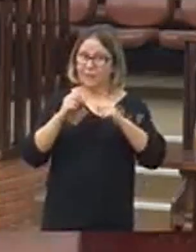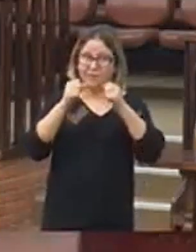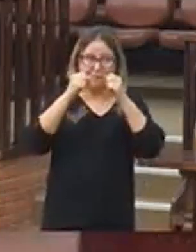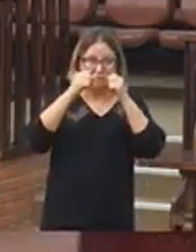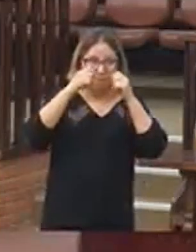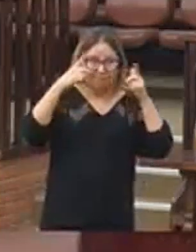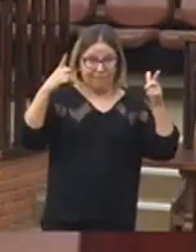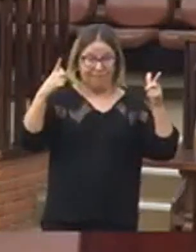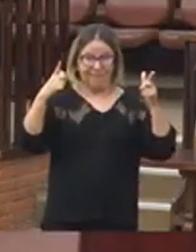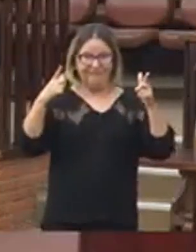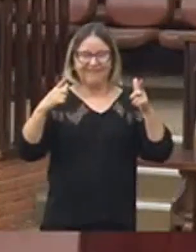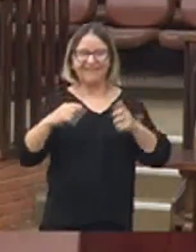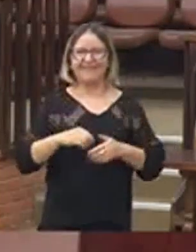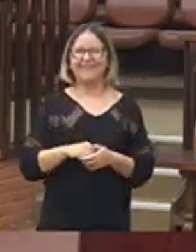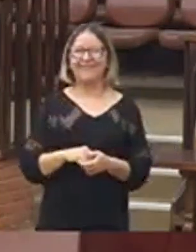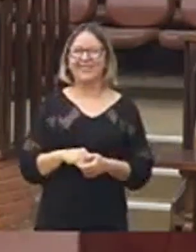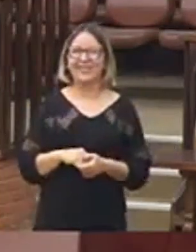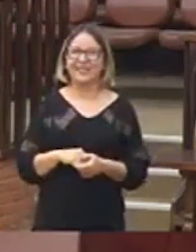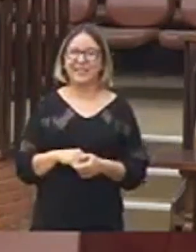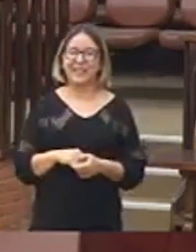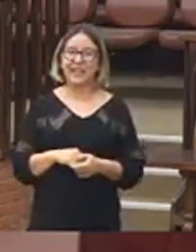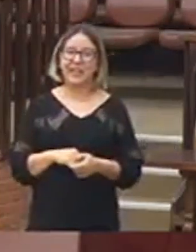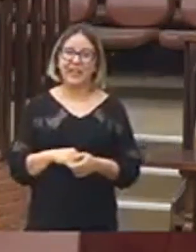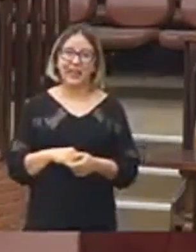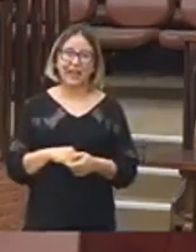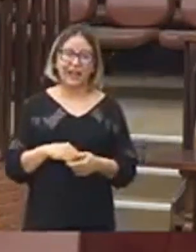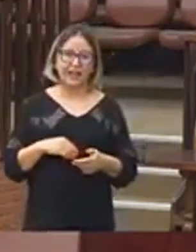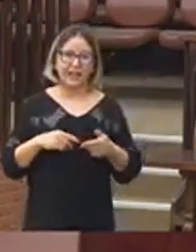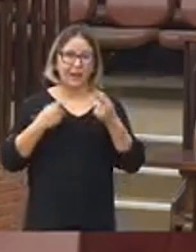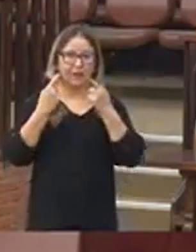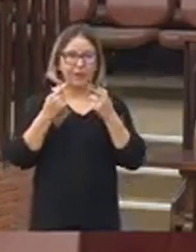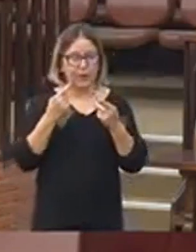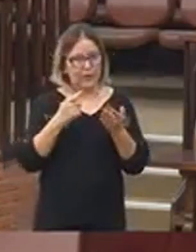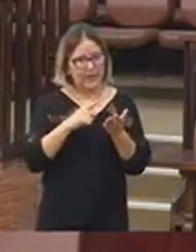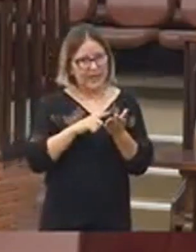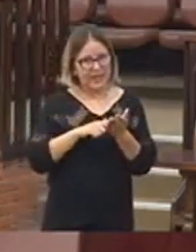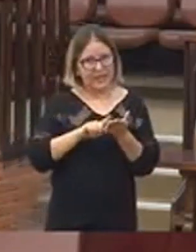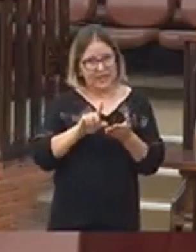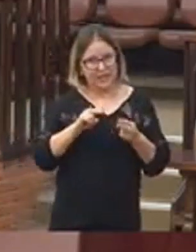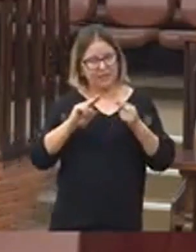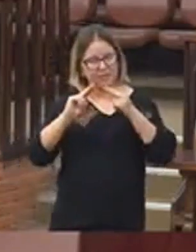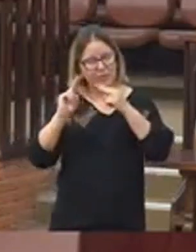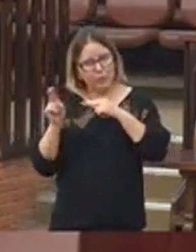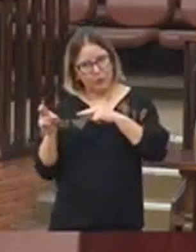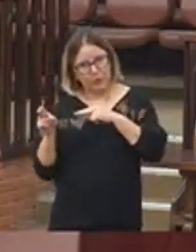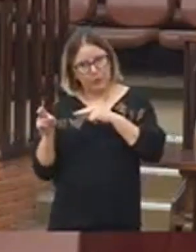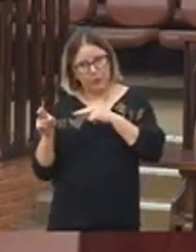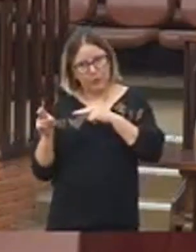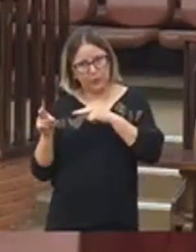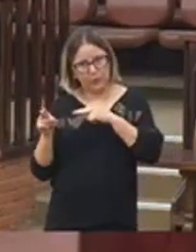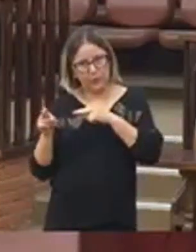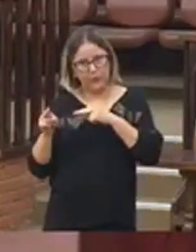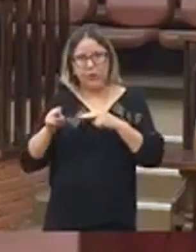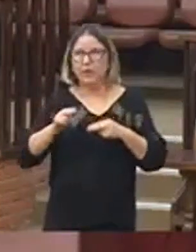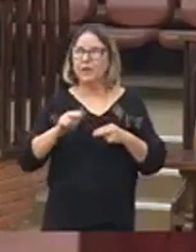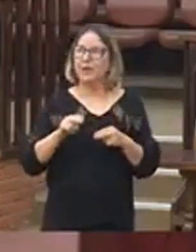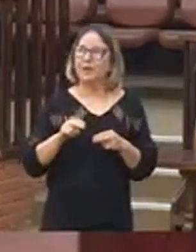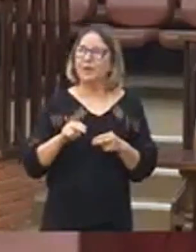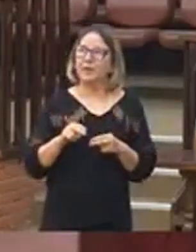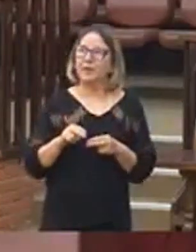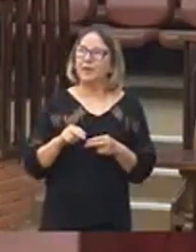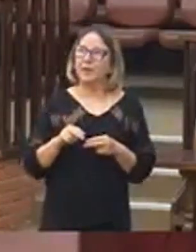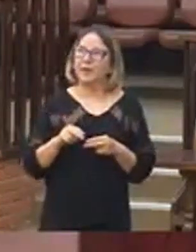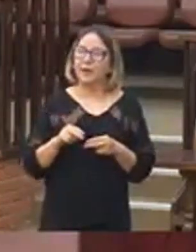Ele disse que Lázaro adormeceu, significando que Lázaro tinha morrido. Lázaro morreu, ele vai dizer isso